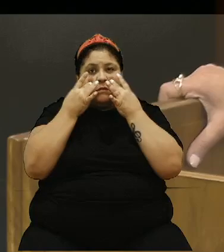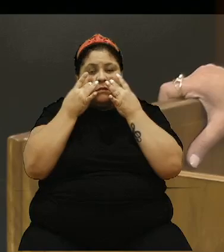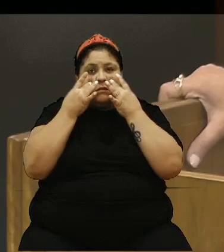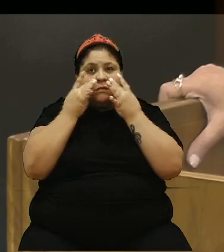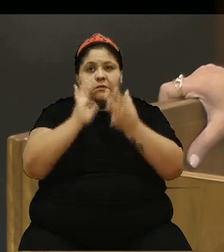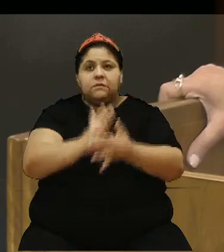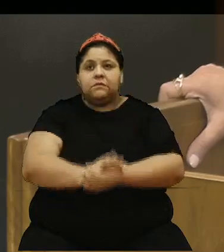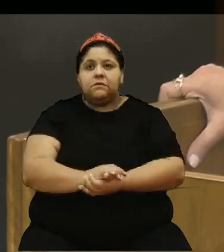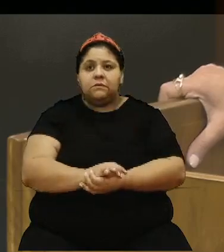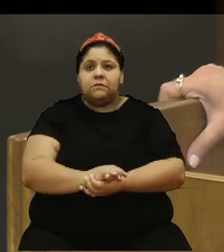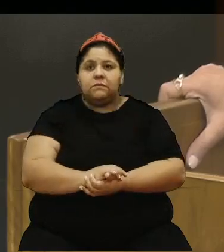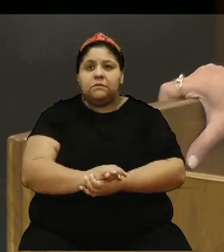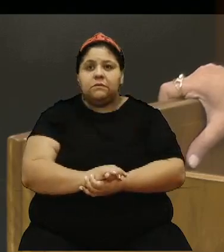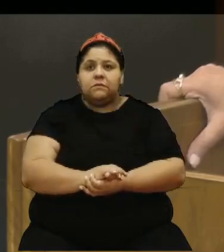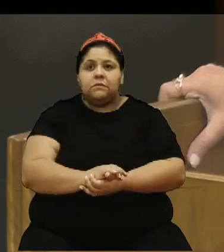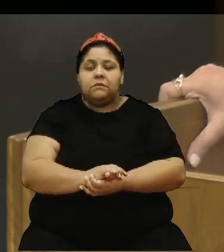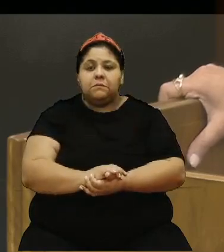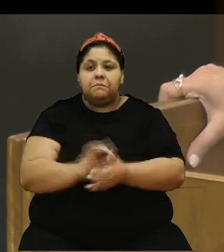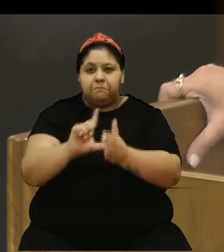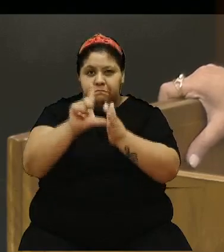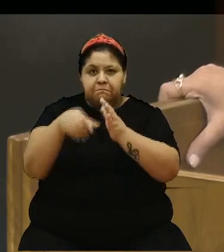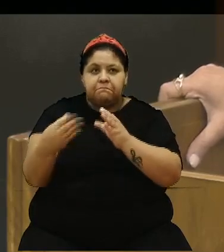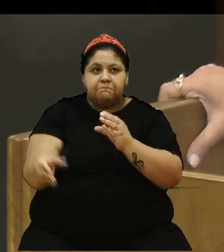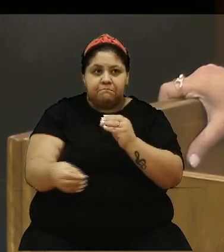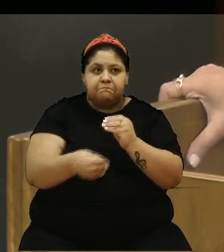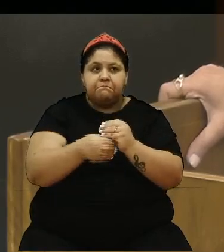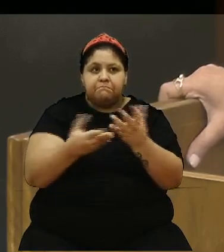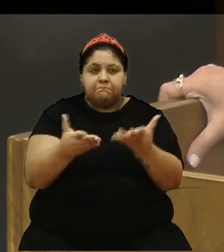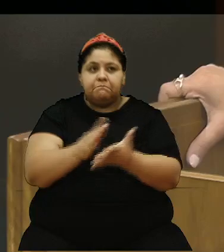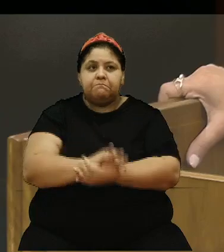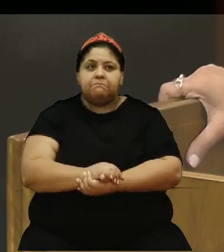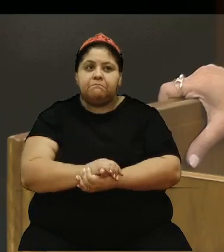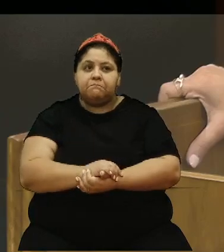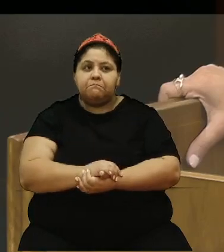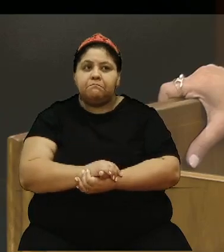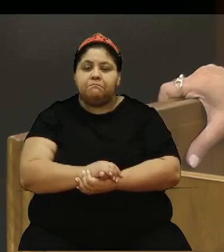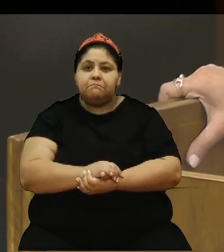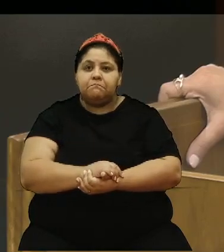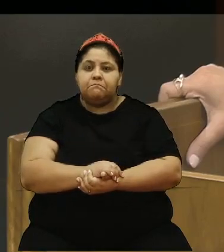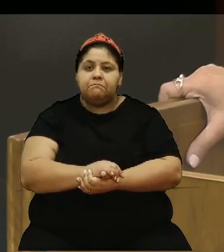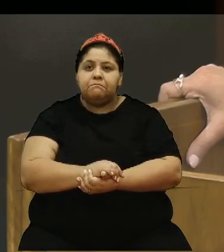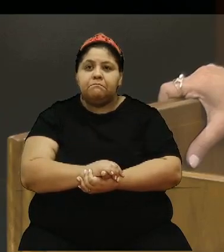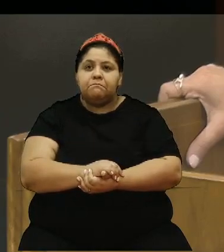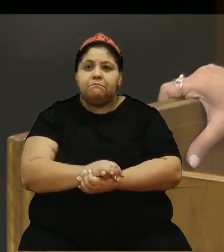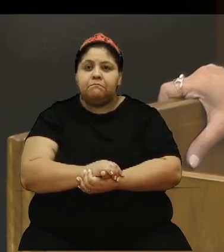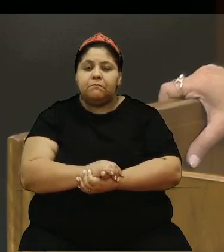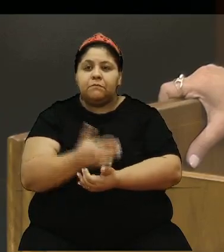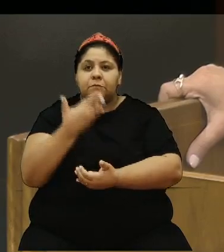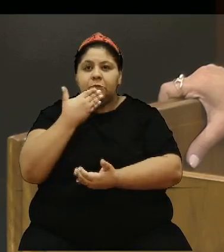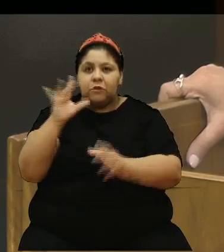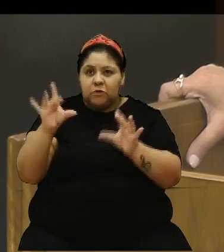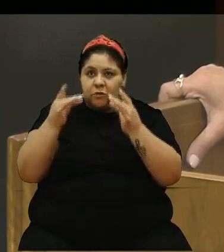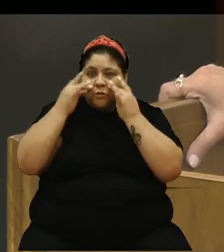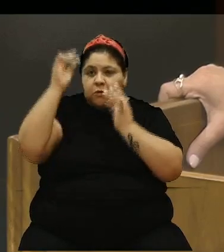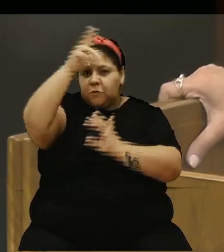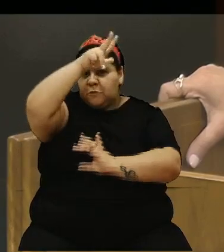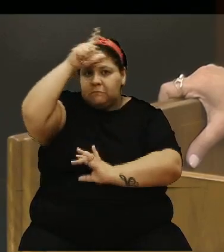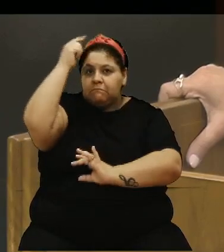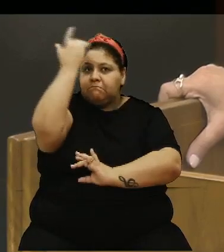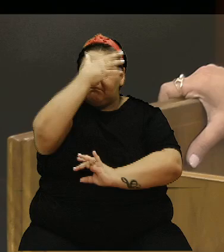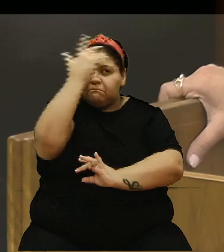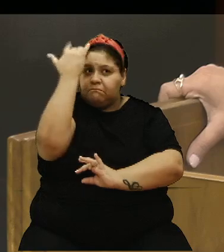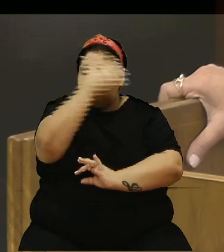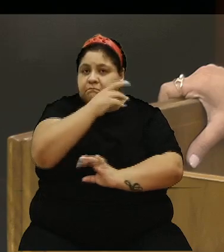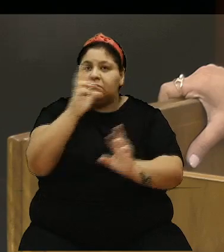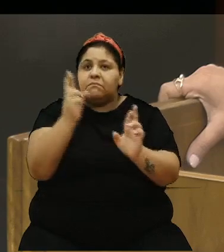vereadora. Sim, em breve já passo a parte. Peço atenção do prefeito Adiló